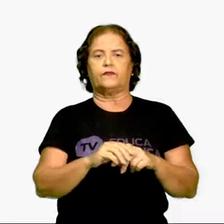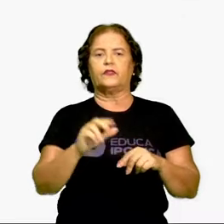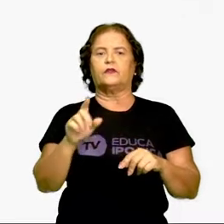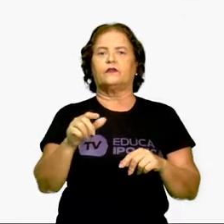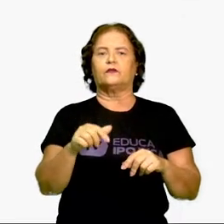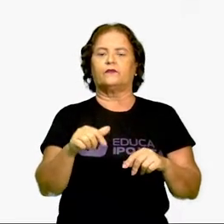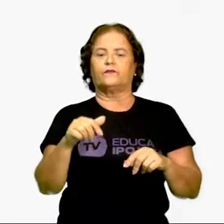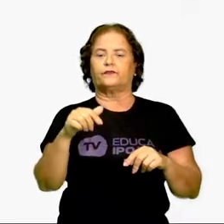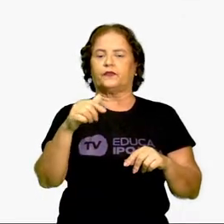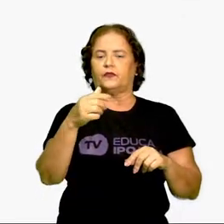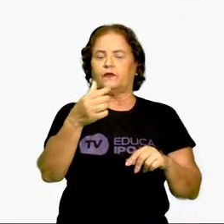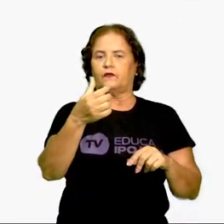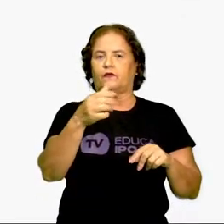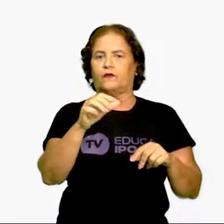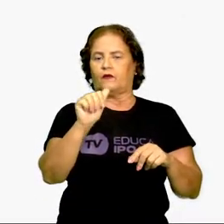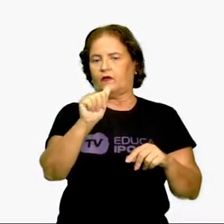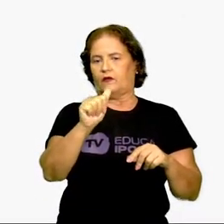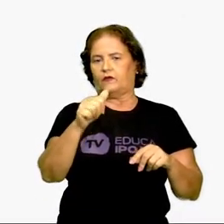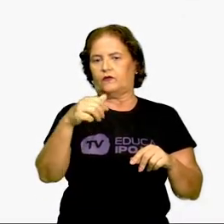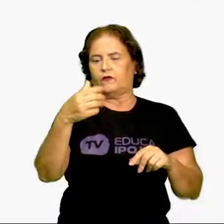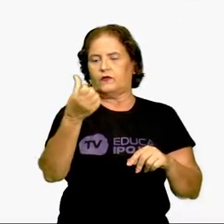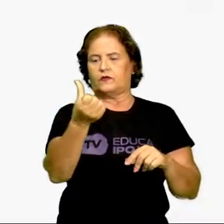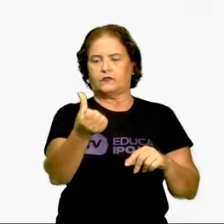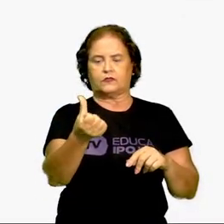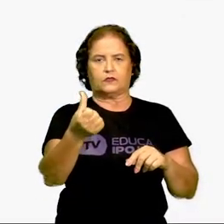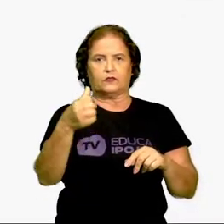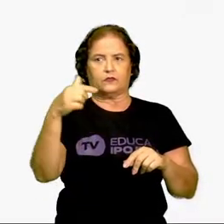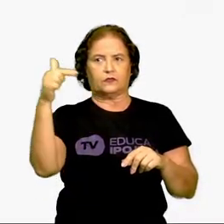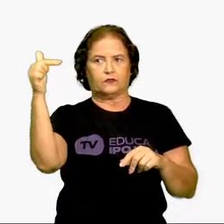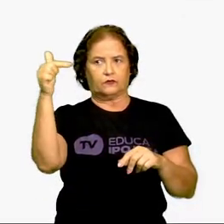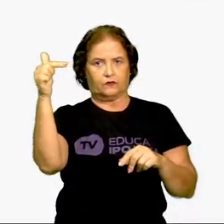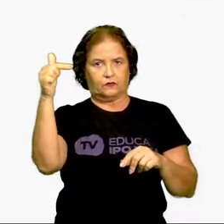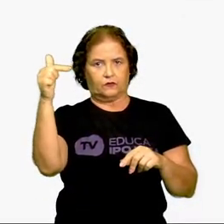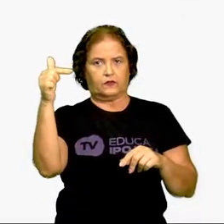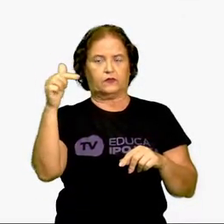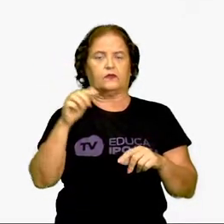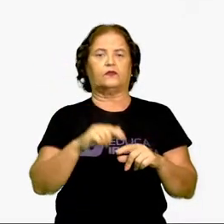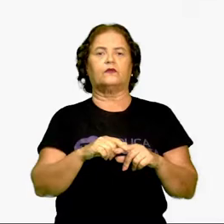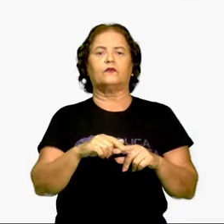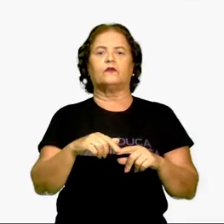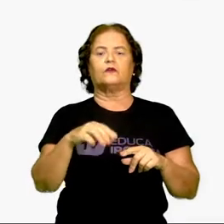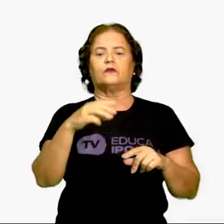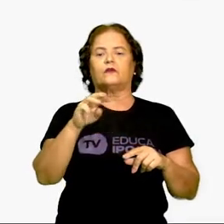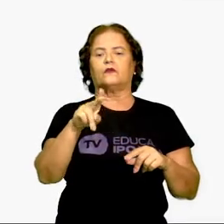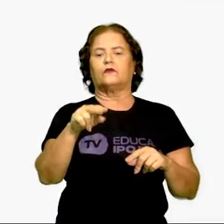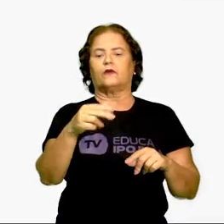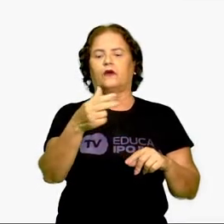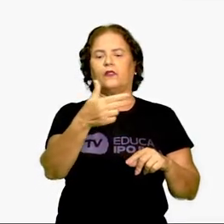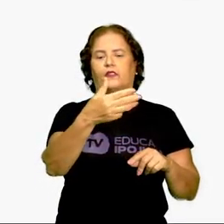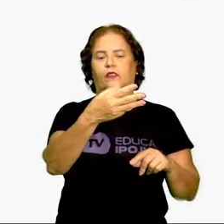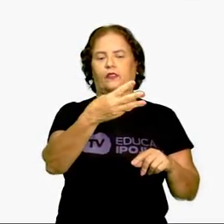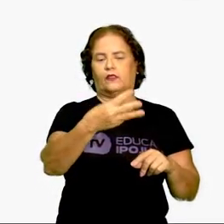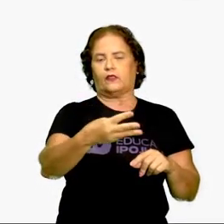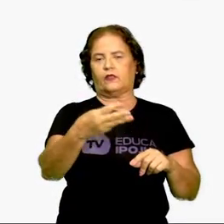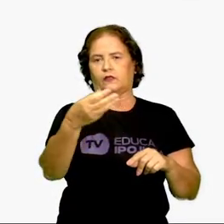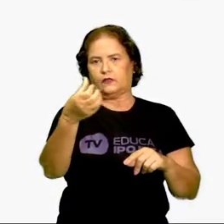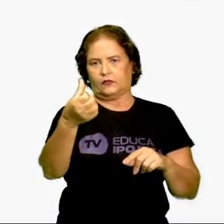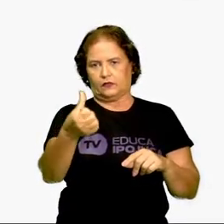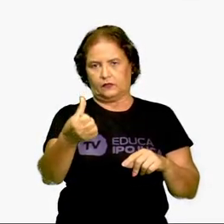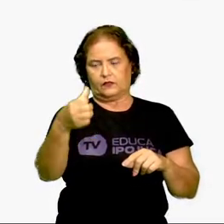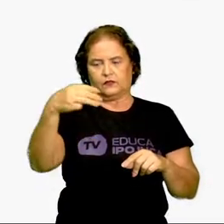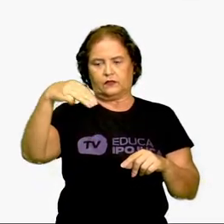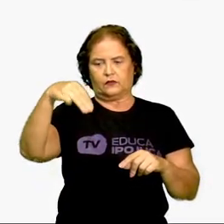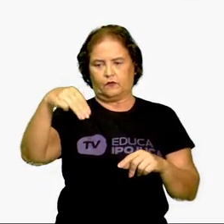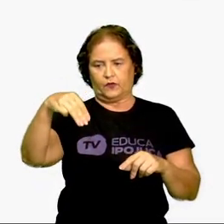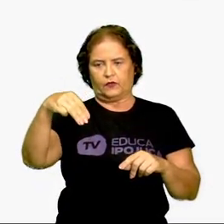ao quadrado, que é igual a 36 metros quadrados. Lembre sempre de colocar a unidade de